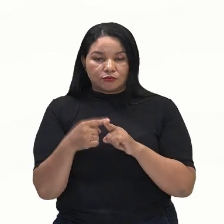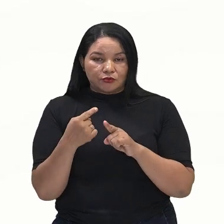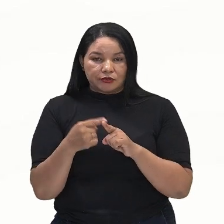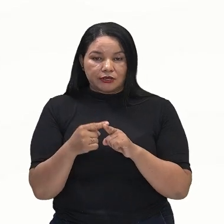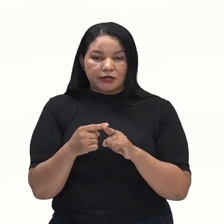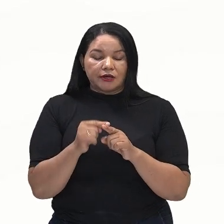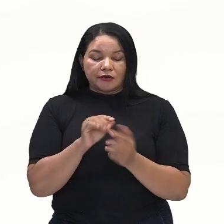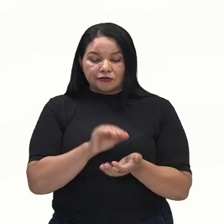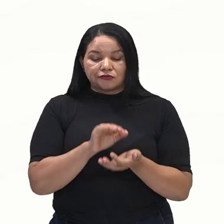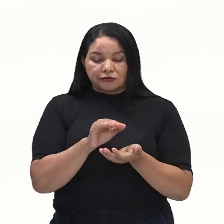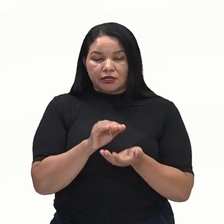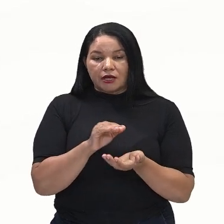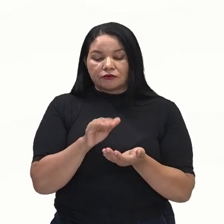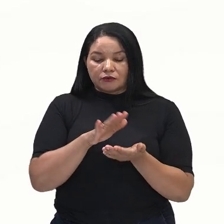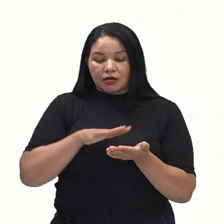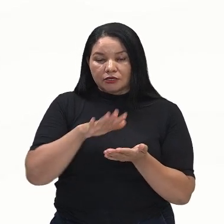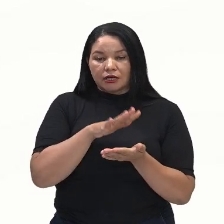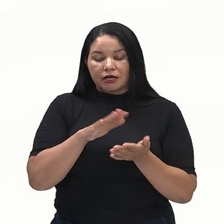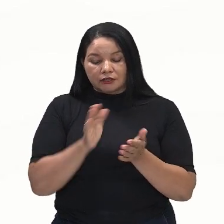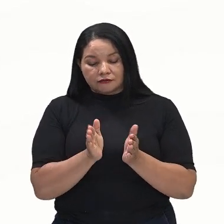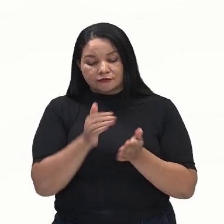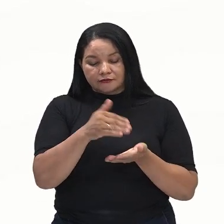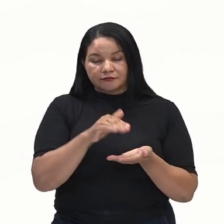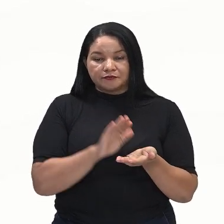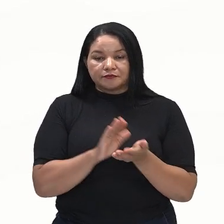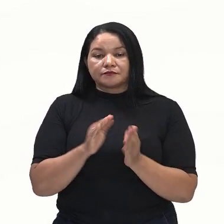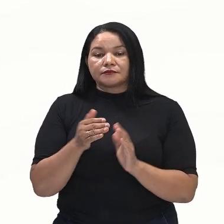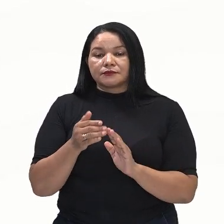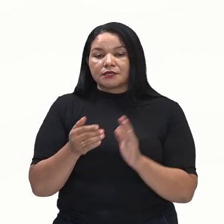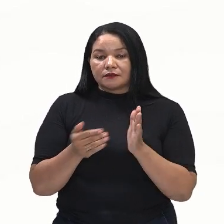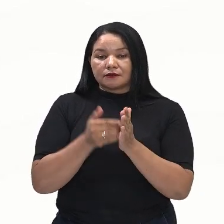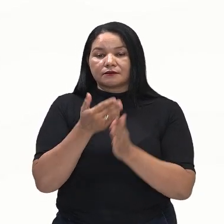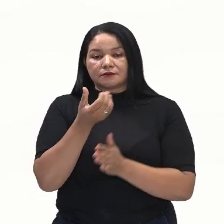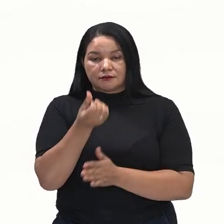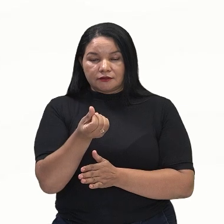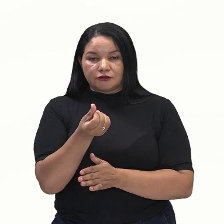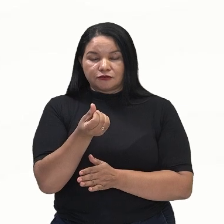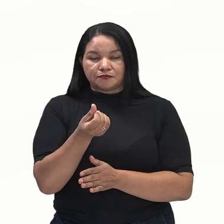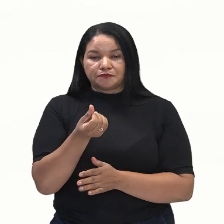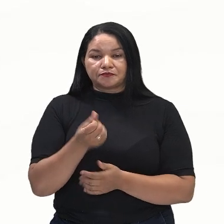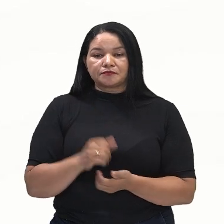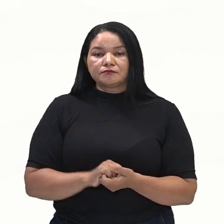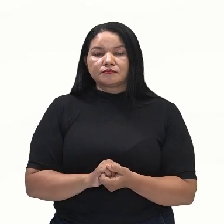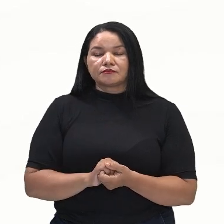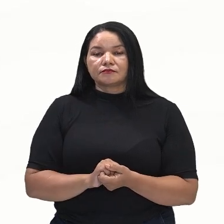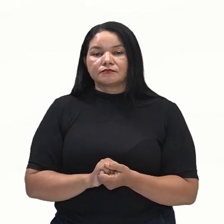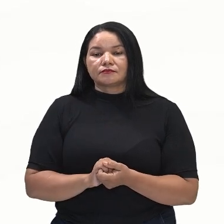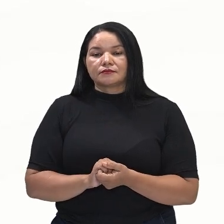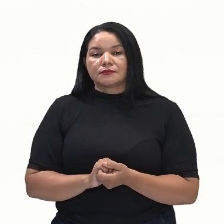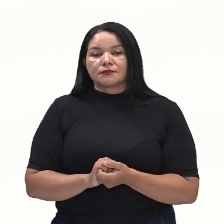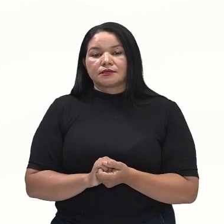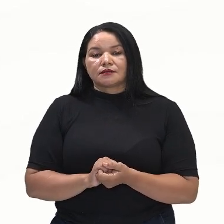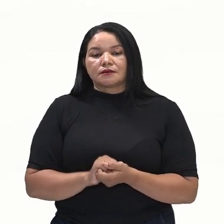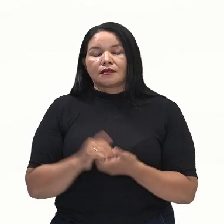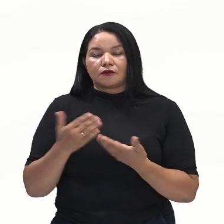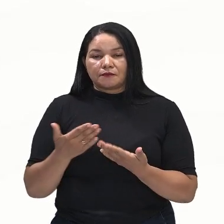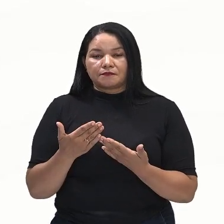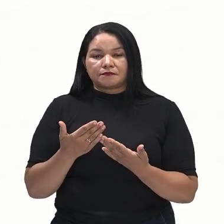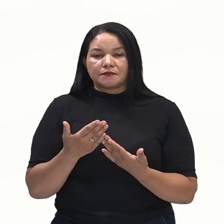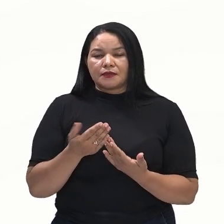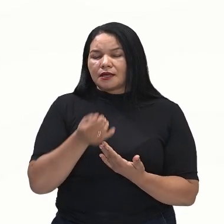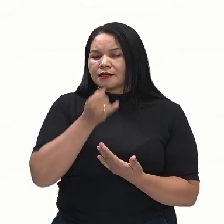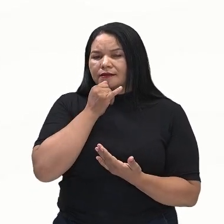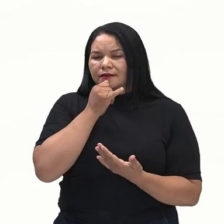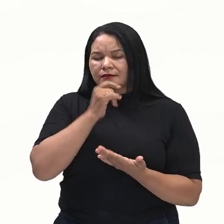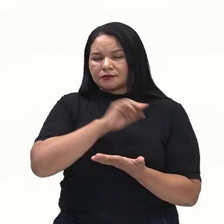até 6, que são números menores do que 7, tá bom? Agora, a gente tem vários exemplos diferentes,